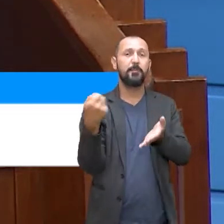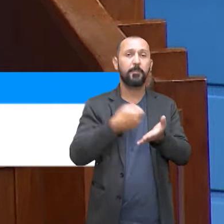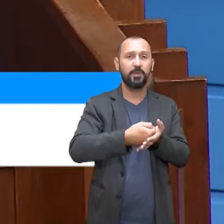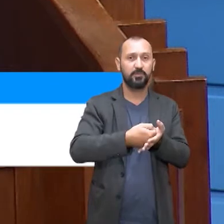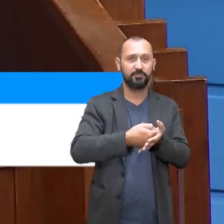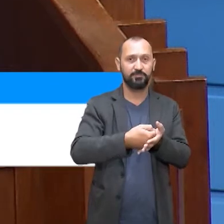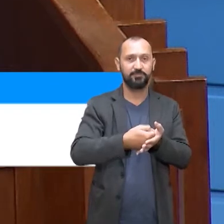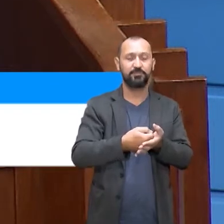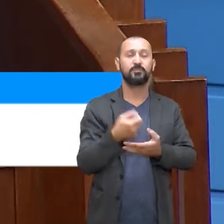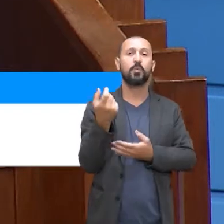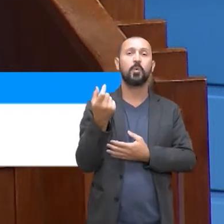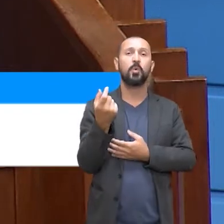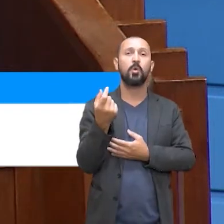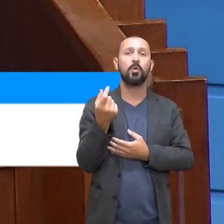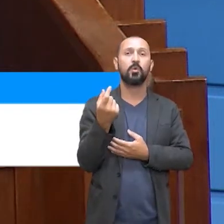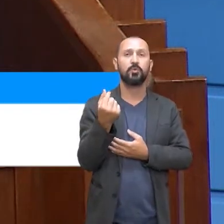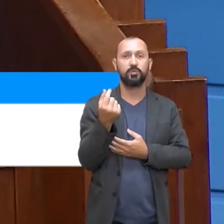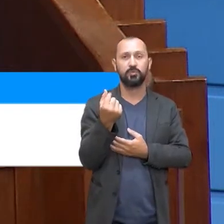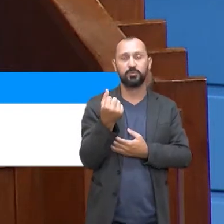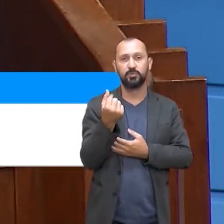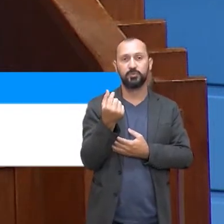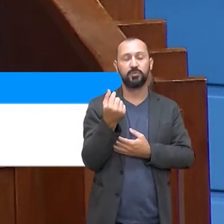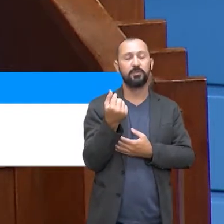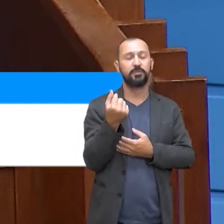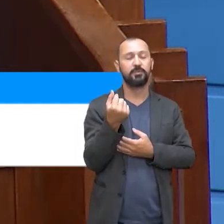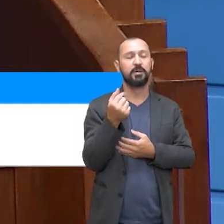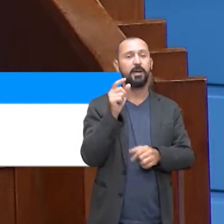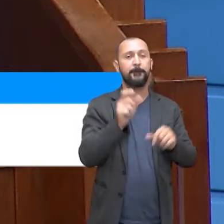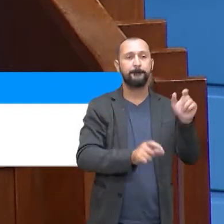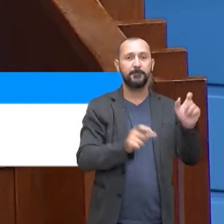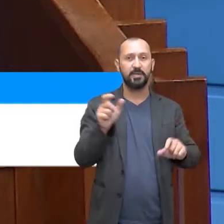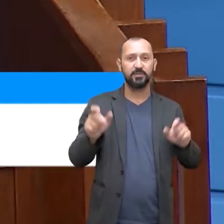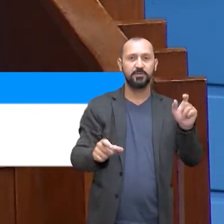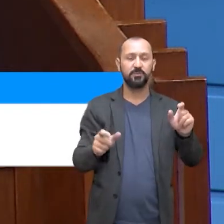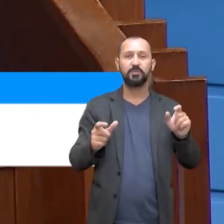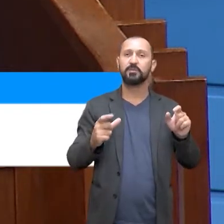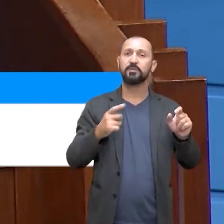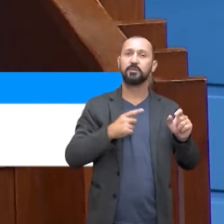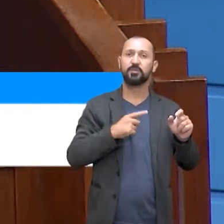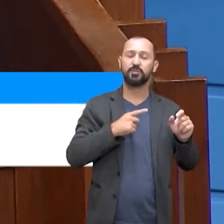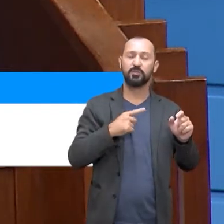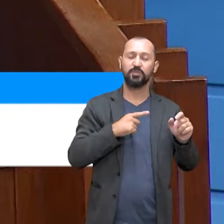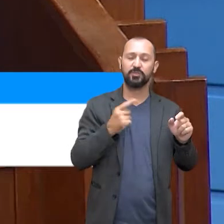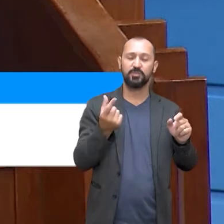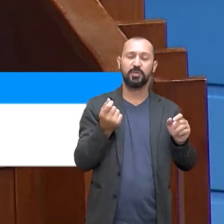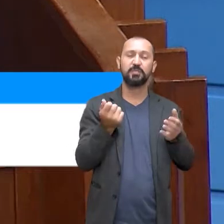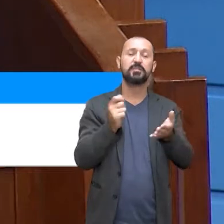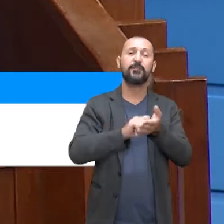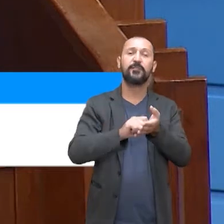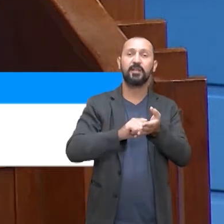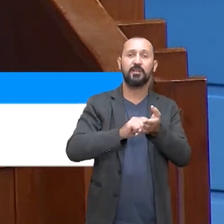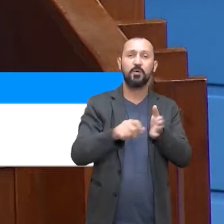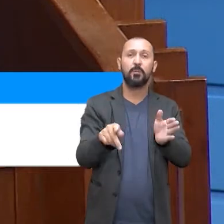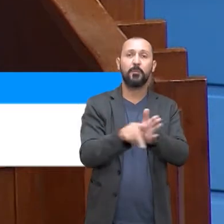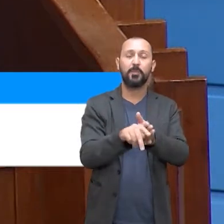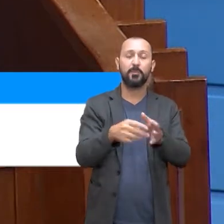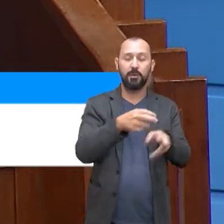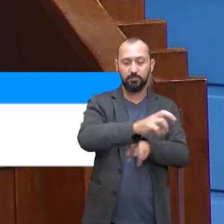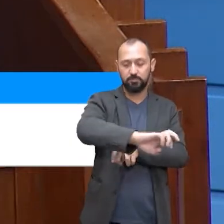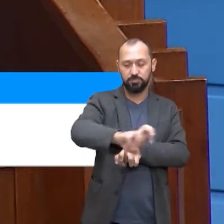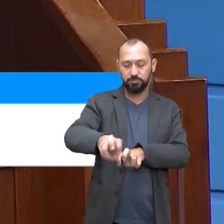consumidores, com o dinheiro das pessoas que tinham o crédito para o